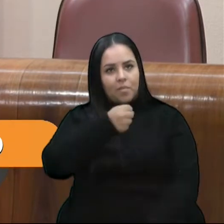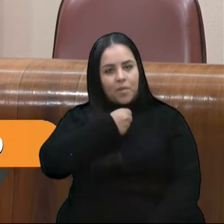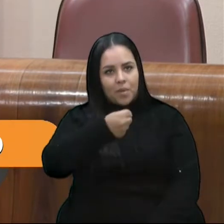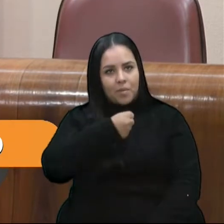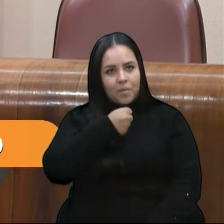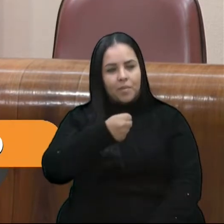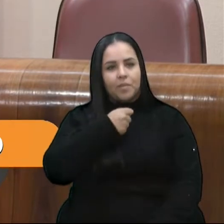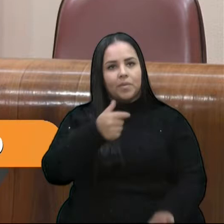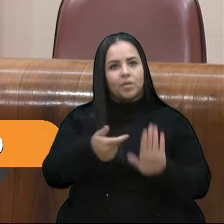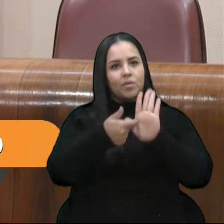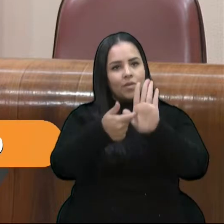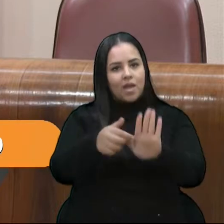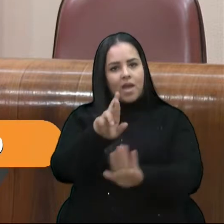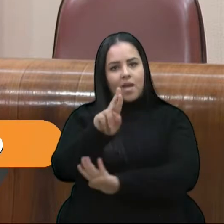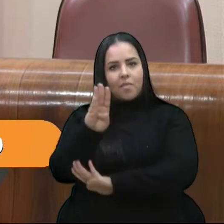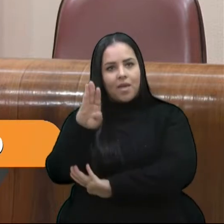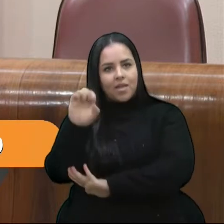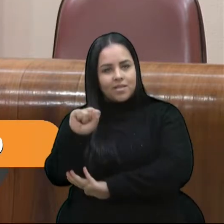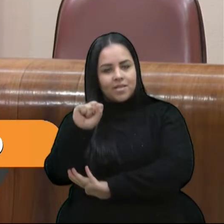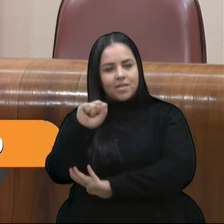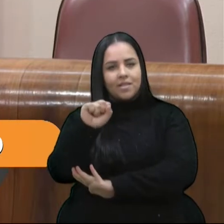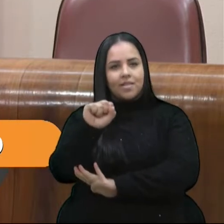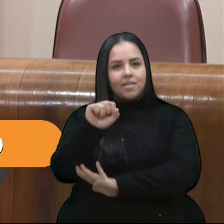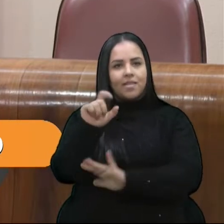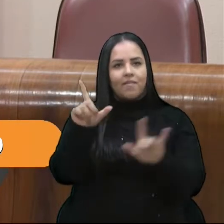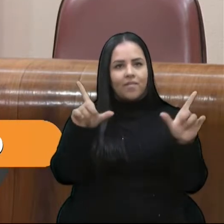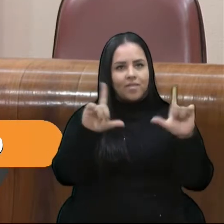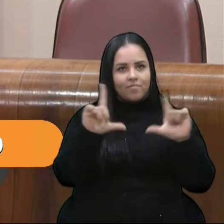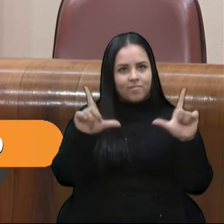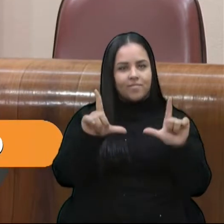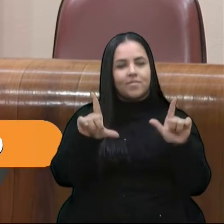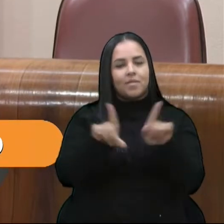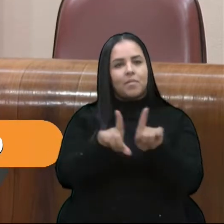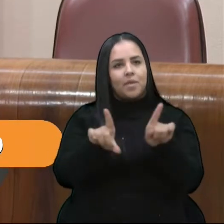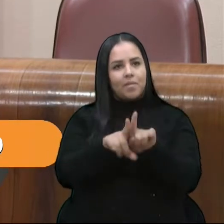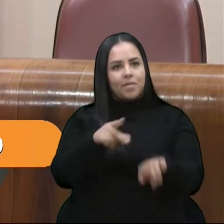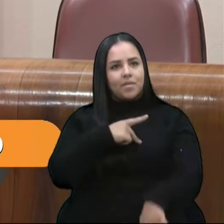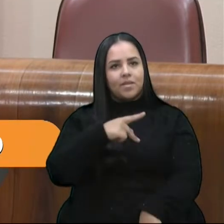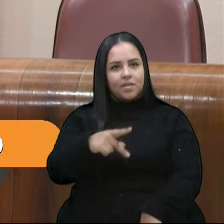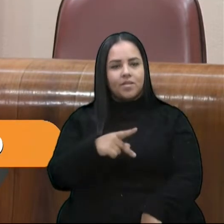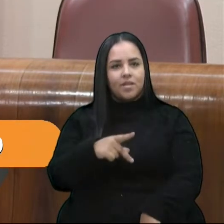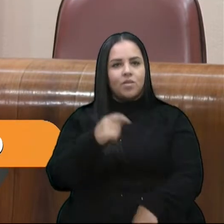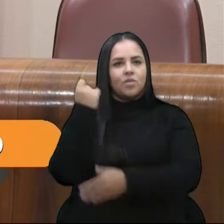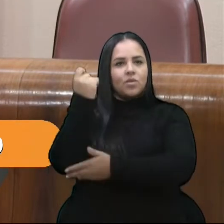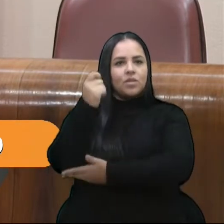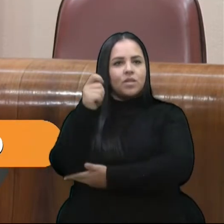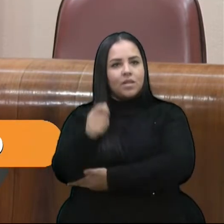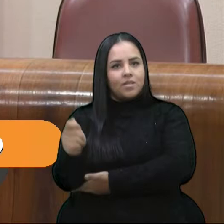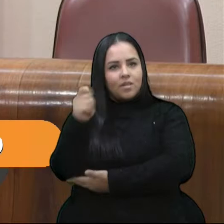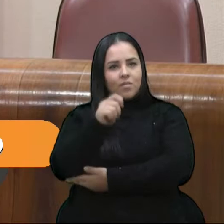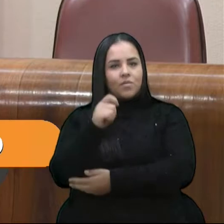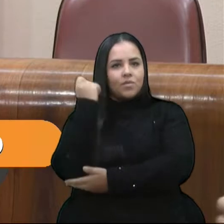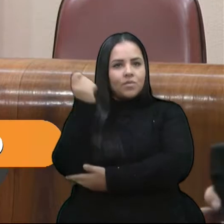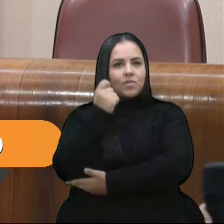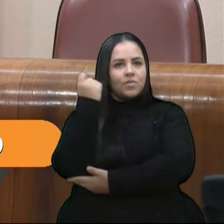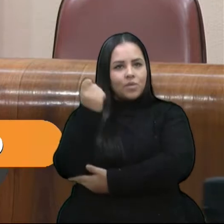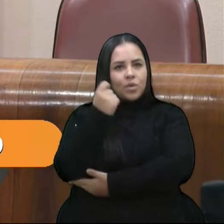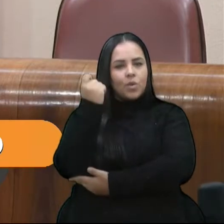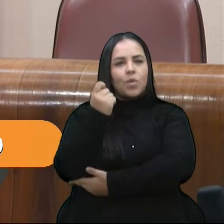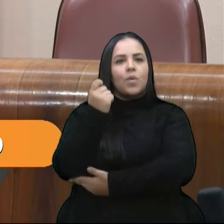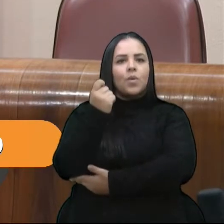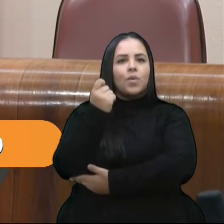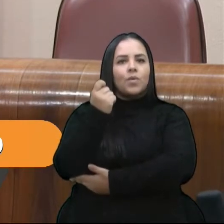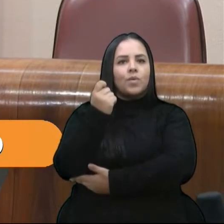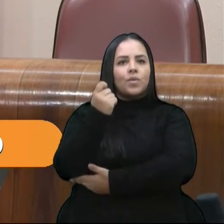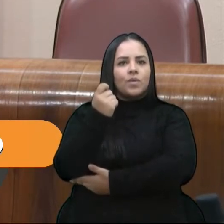apresentador da RBS TV. Presidiu a Associação Rio Grandense, ARI Serra Gaúcha, Associação Rio